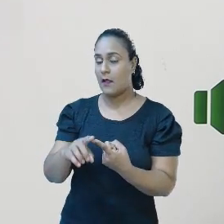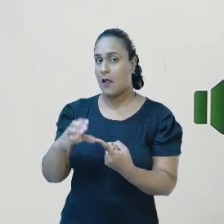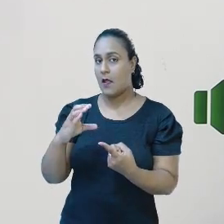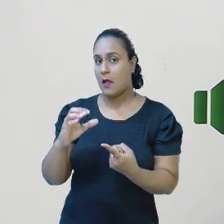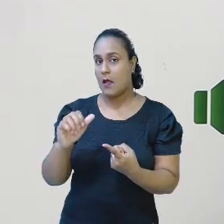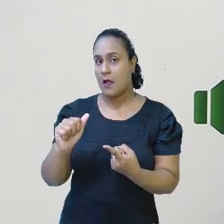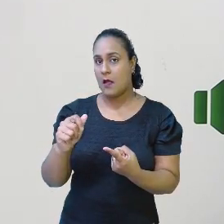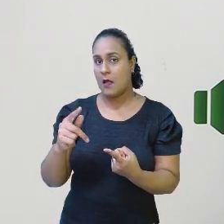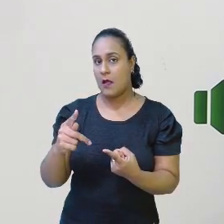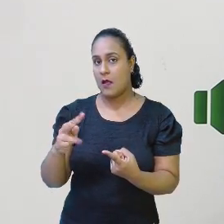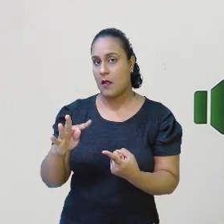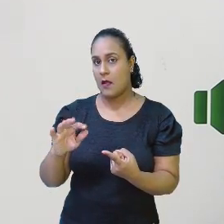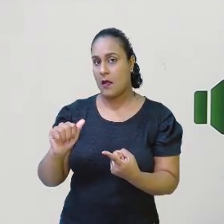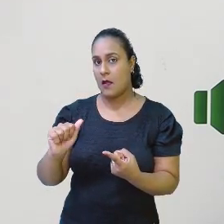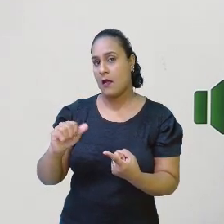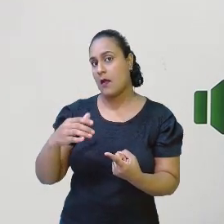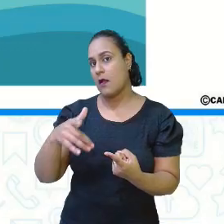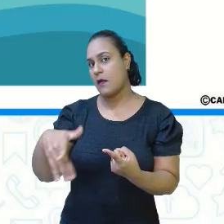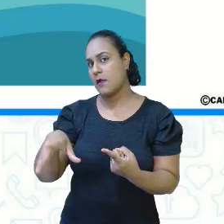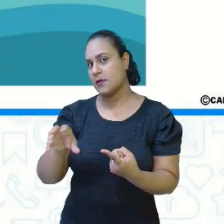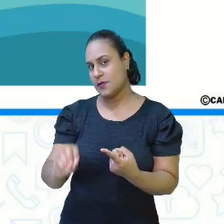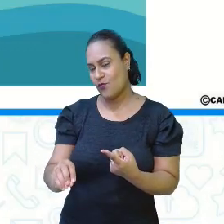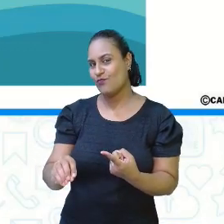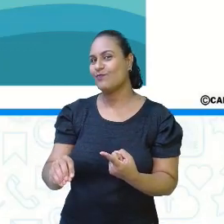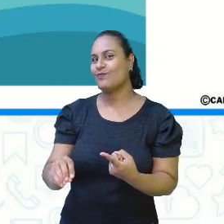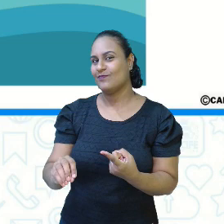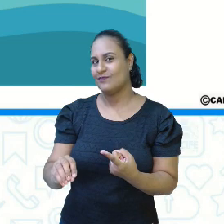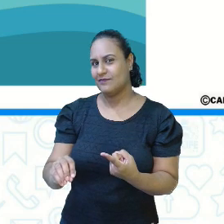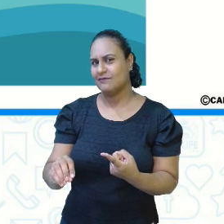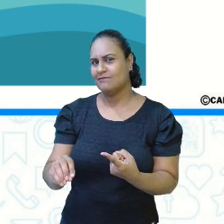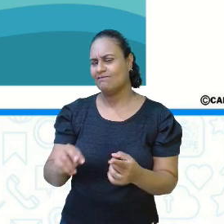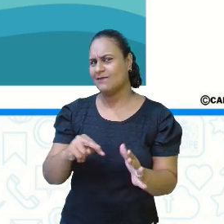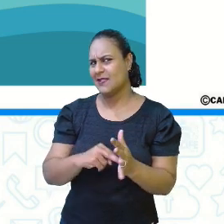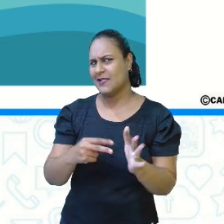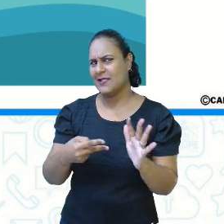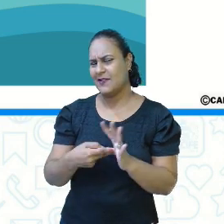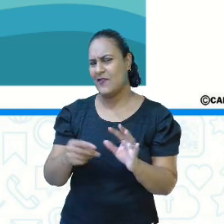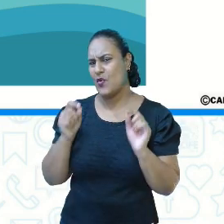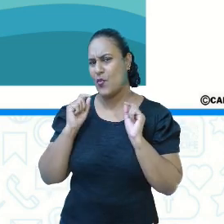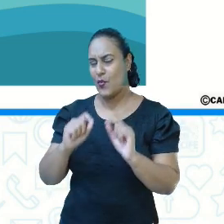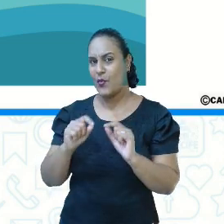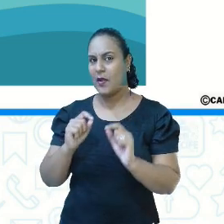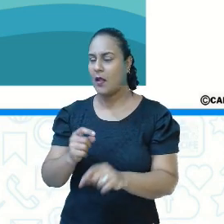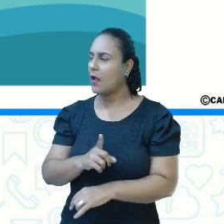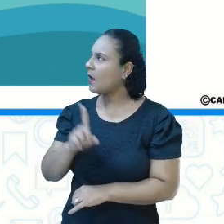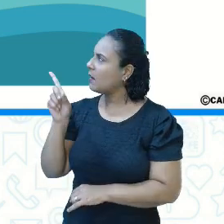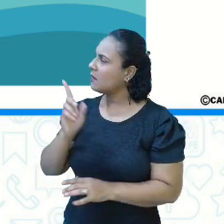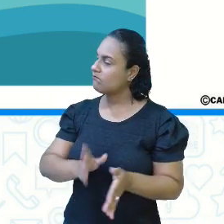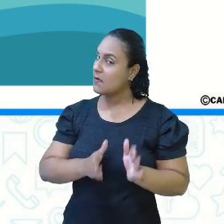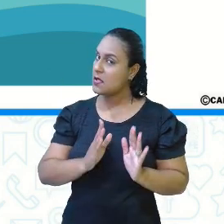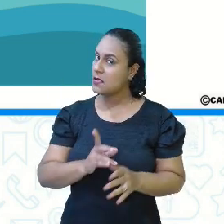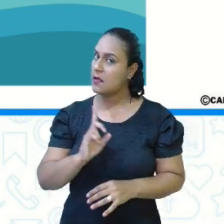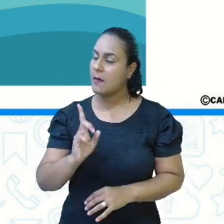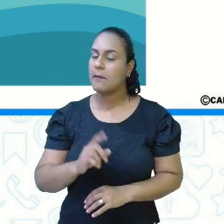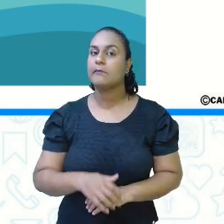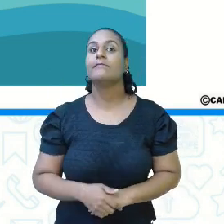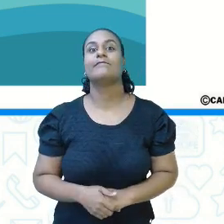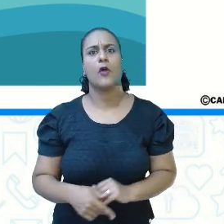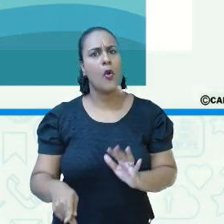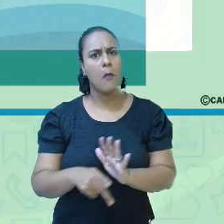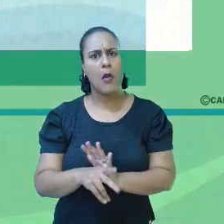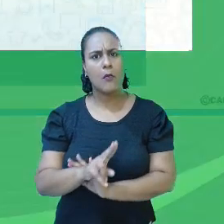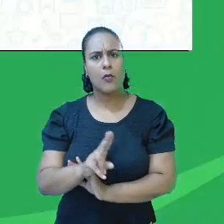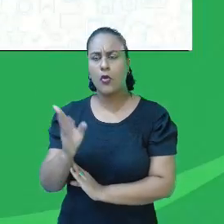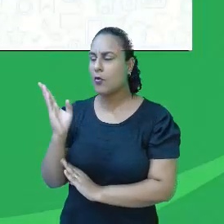nós temos a etapa da captação. O que seria essa etapa de captação? O próprio nome já